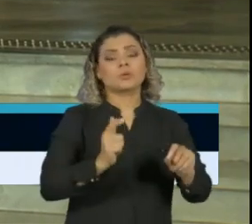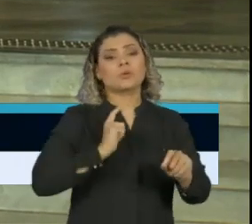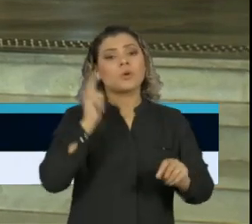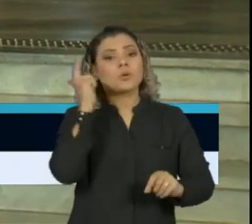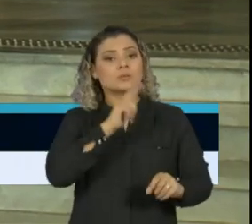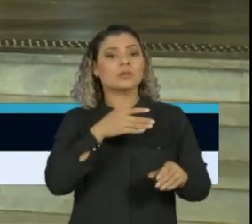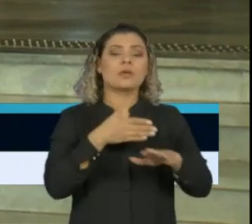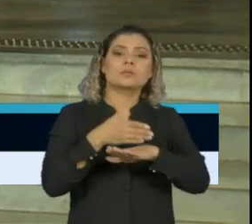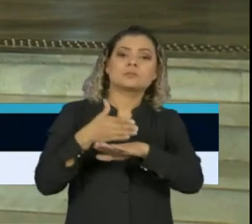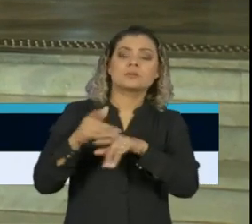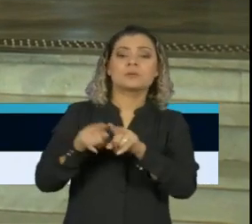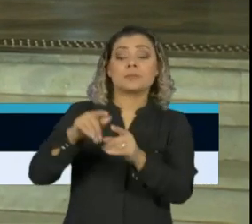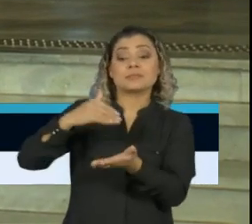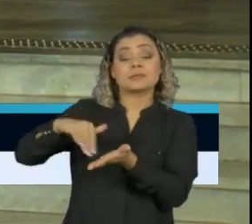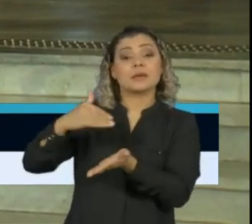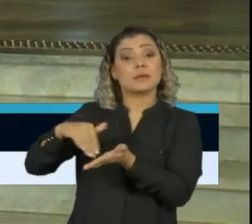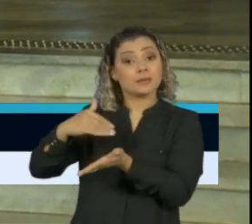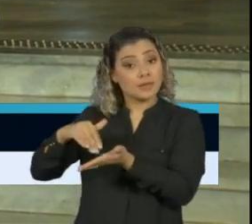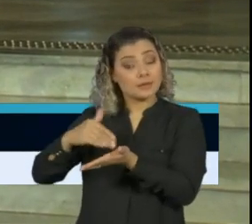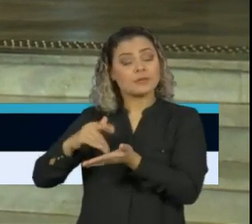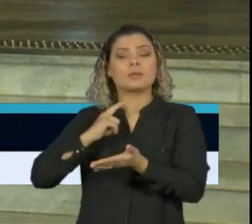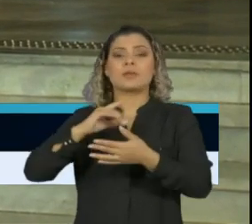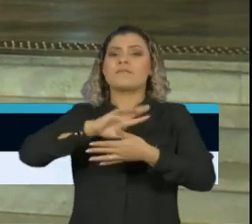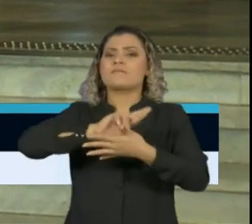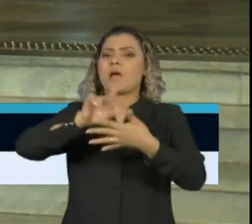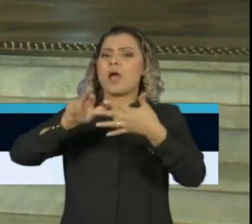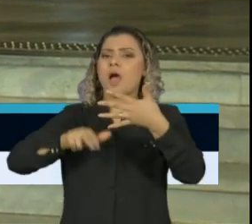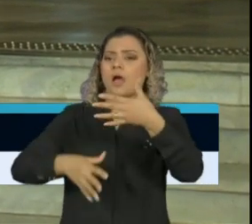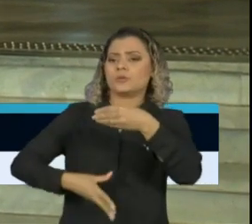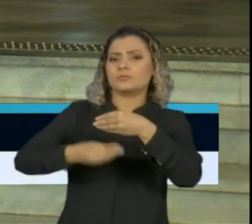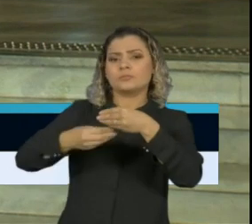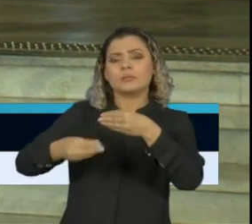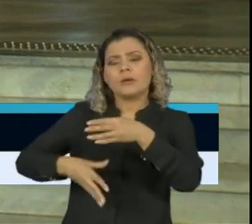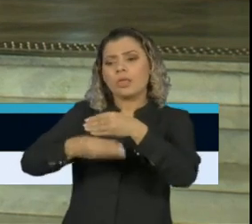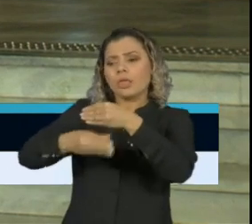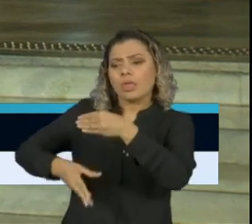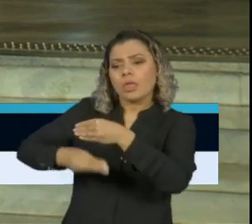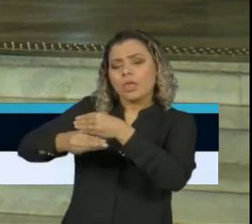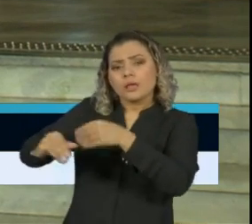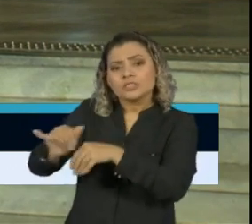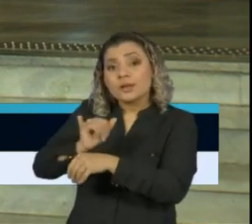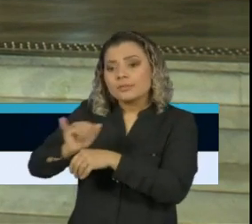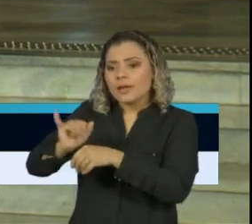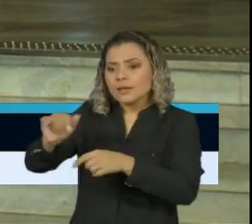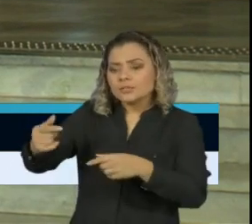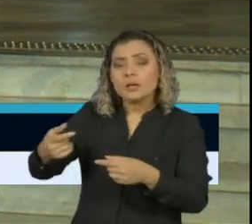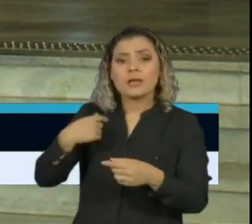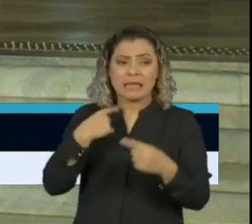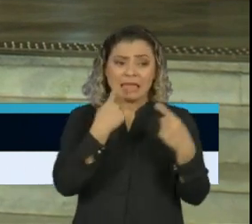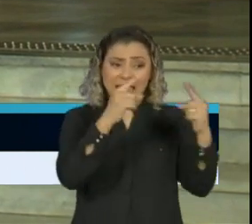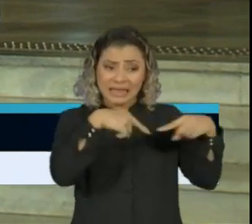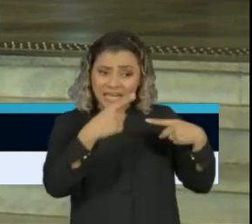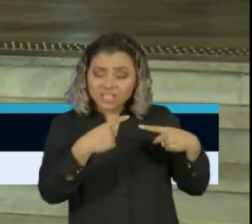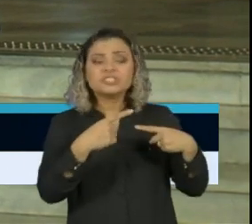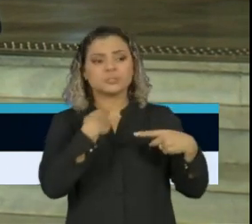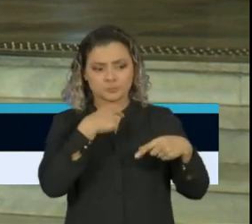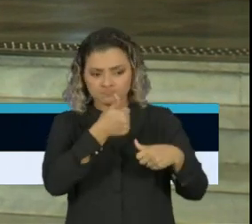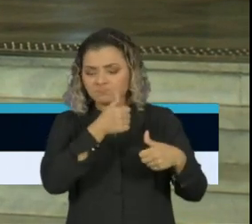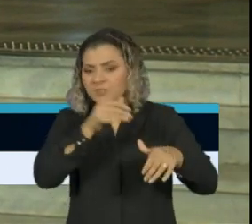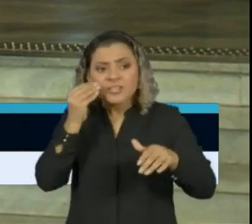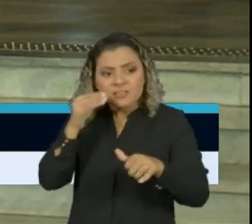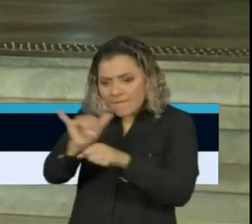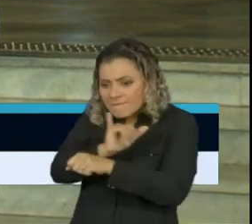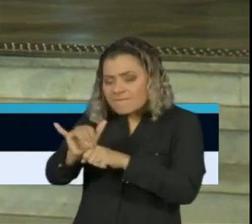acesso e a Secretaria está estudando ainda vários complementos, ouvindo várias práticas, ouvindo as críticas e tentando buscar melhorar no